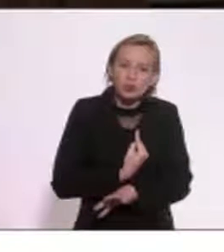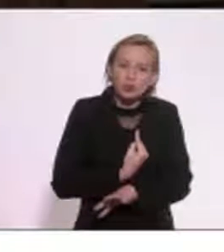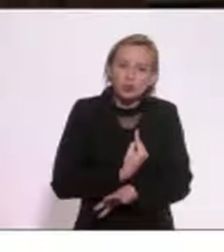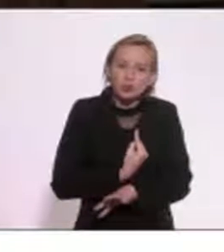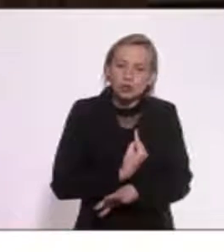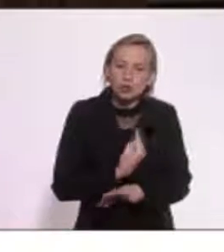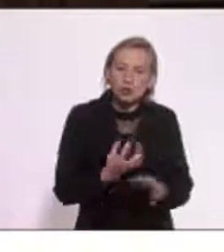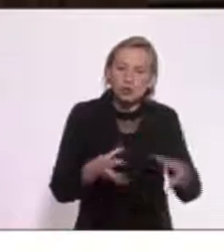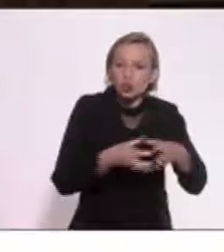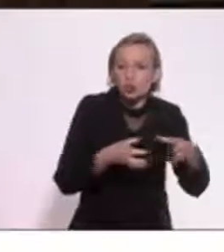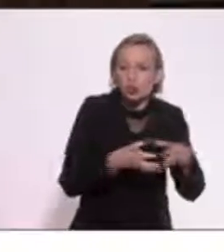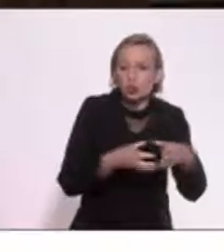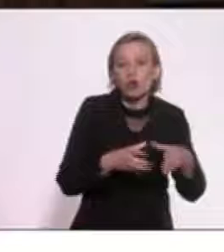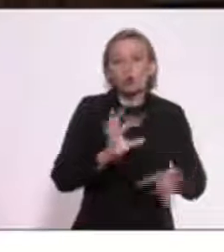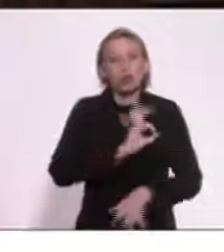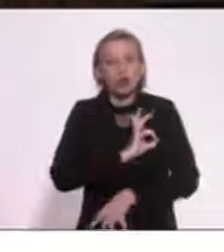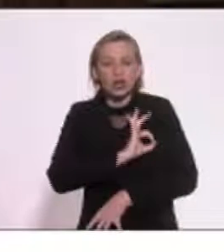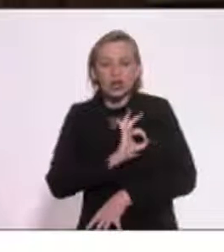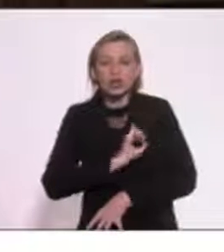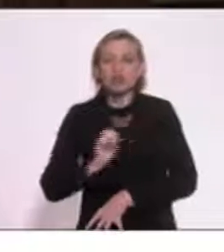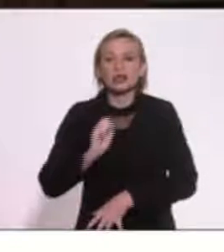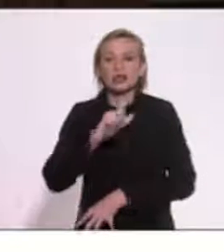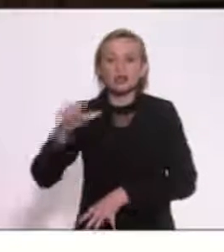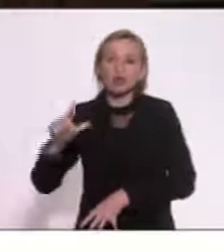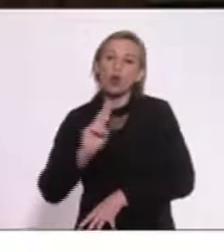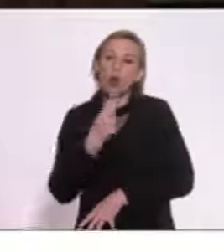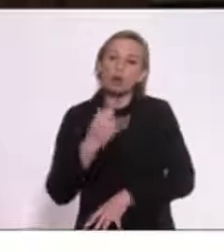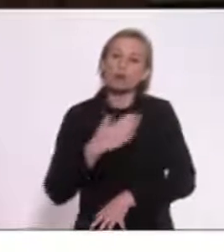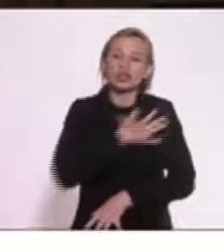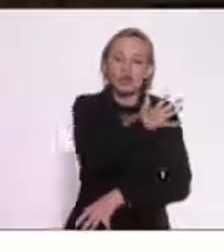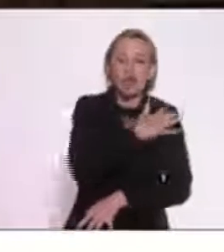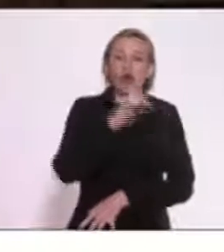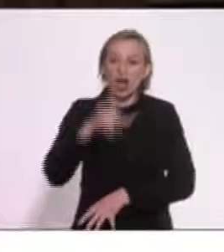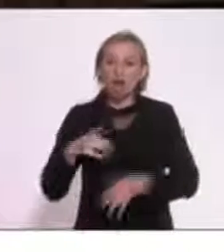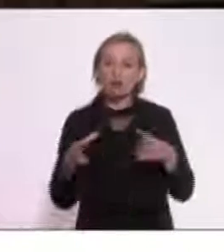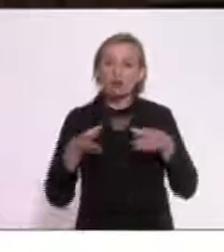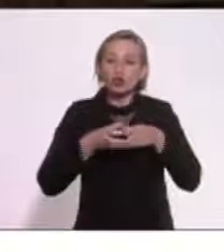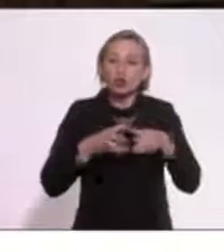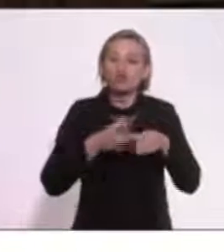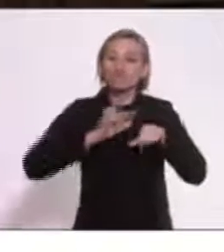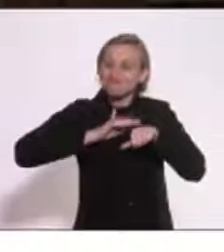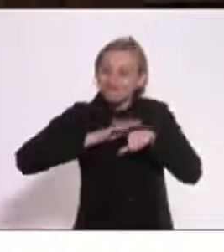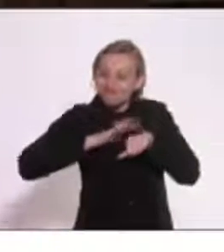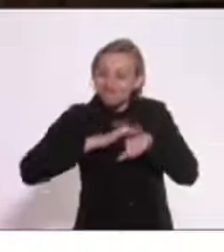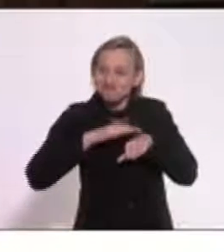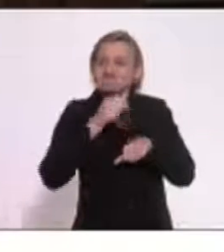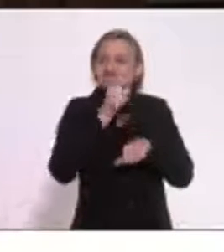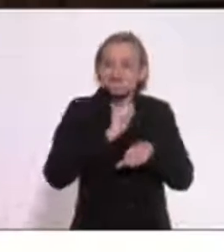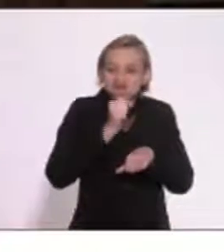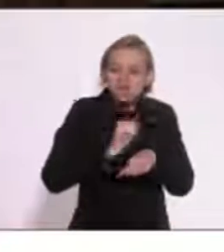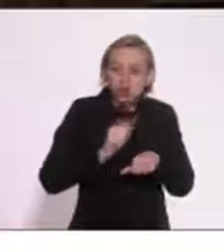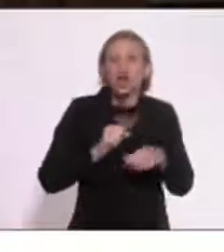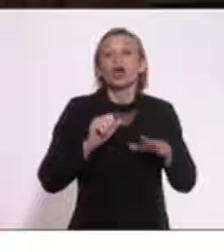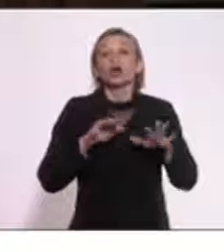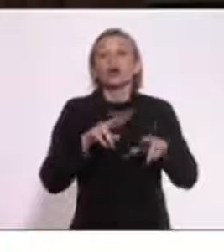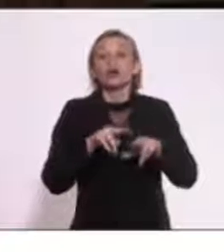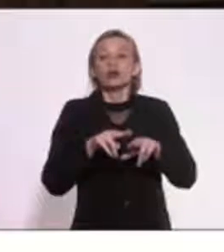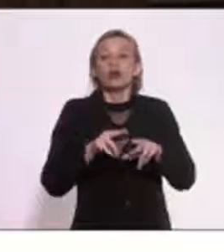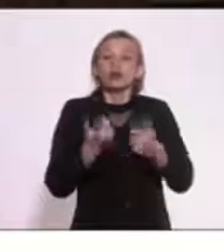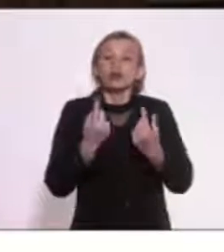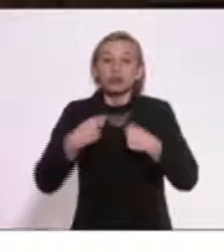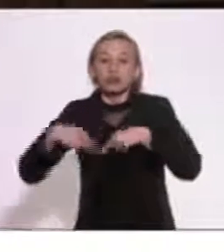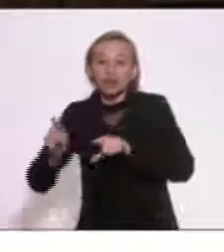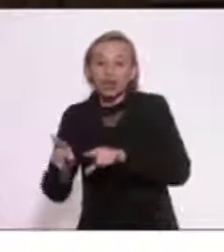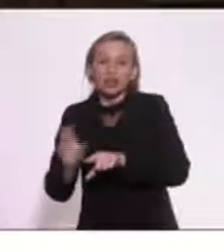tropa, seja na Polícia Militar ou na Polícia Civil, é uma tropa que está doente, que está idosa, portanto, ao contrário